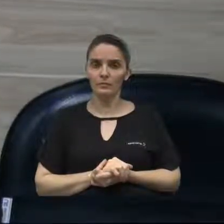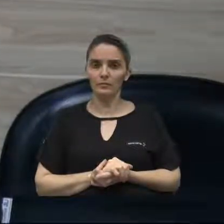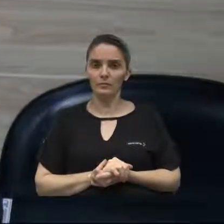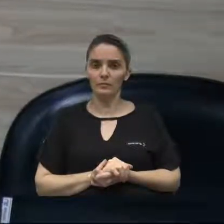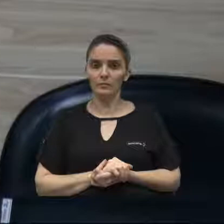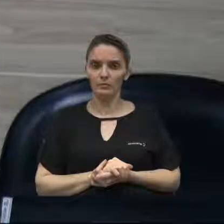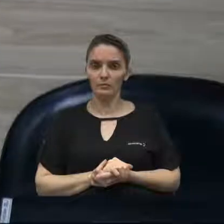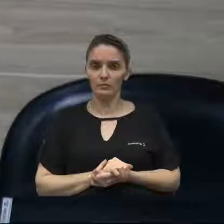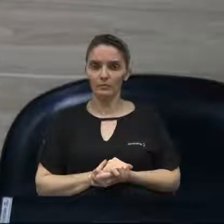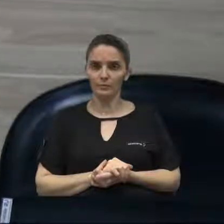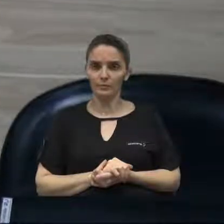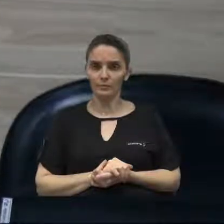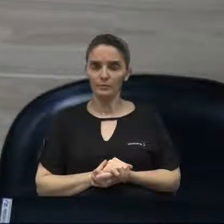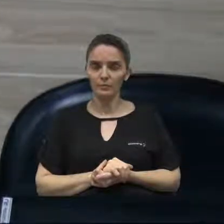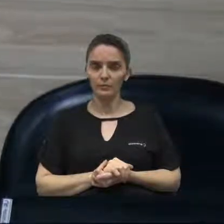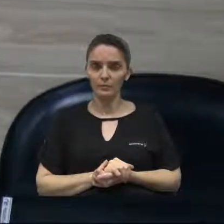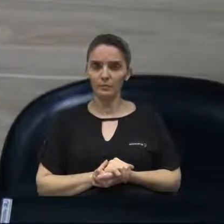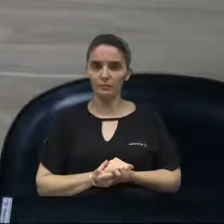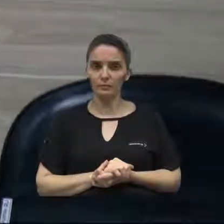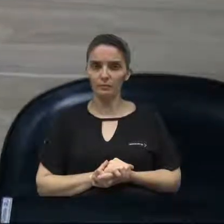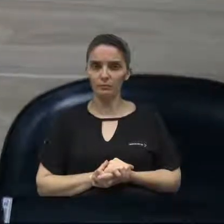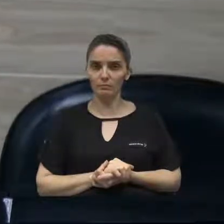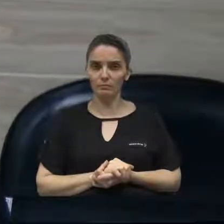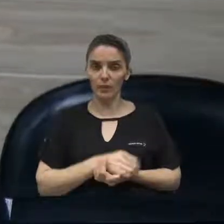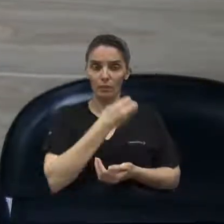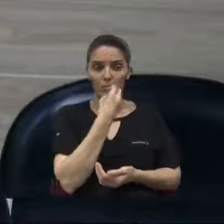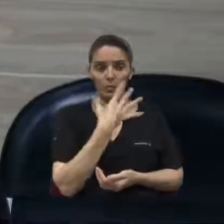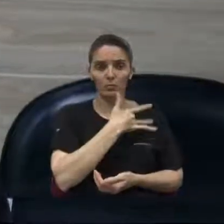colocaremos o bem-estar de toda a população,